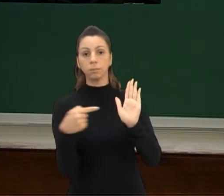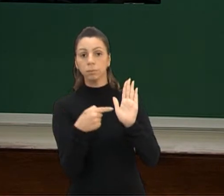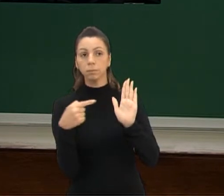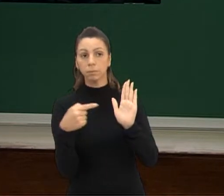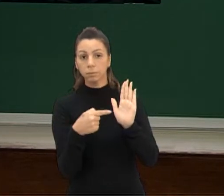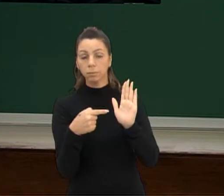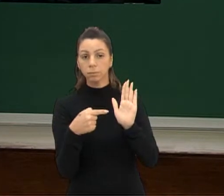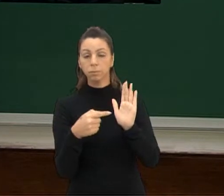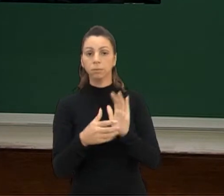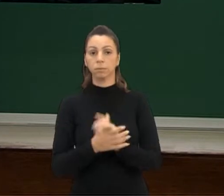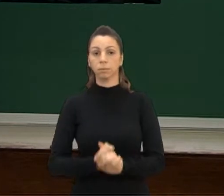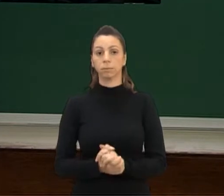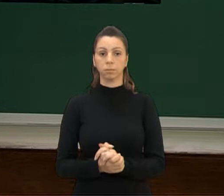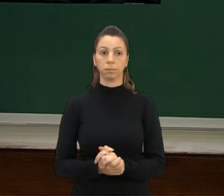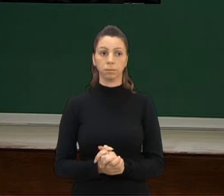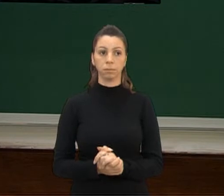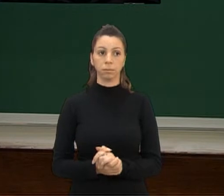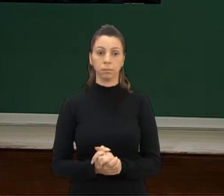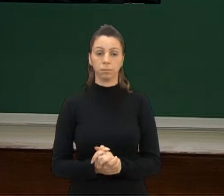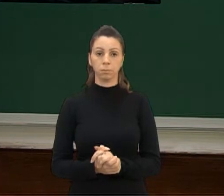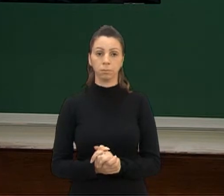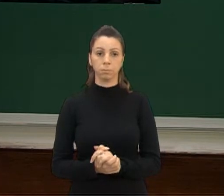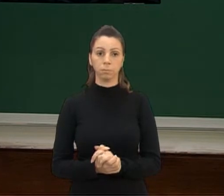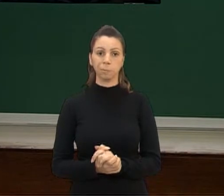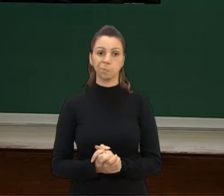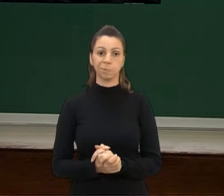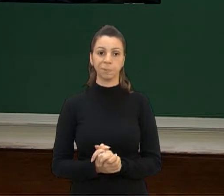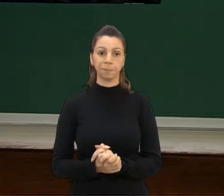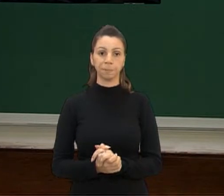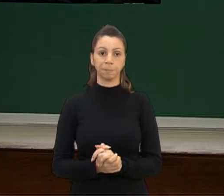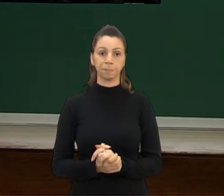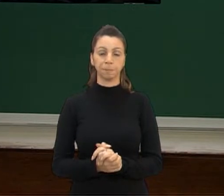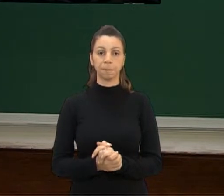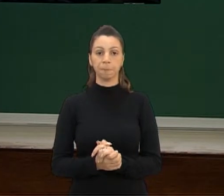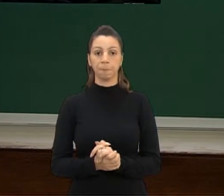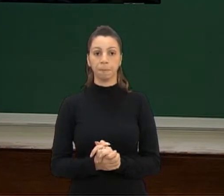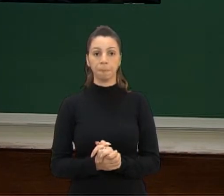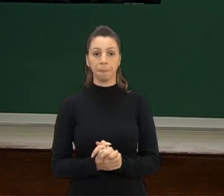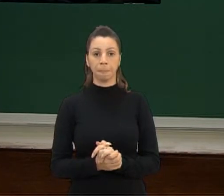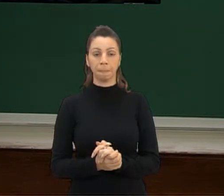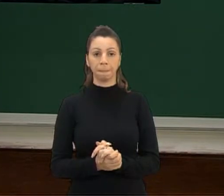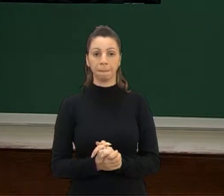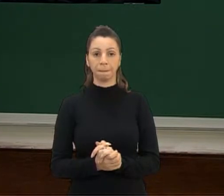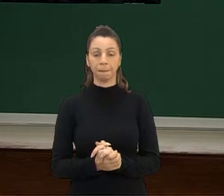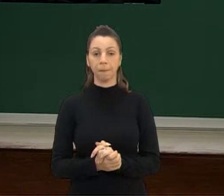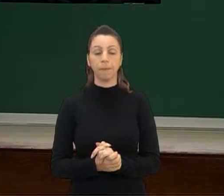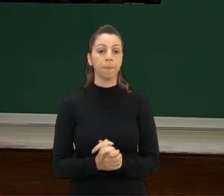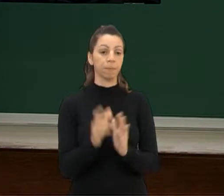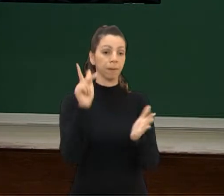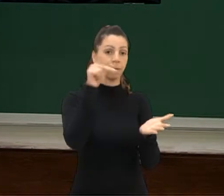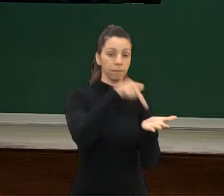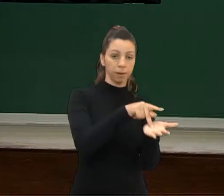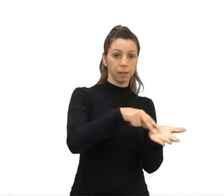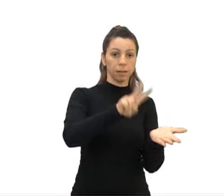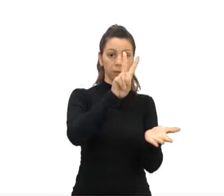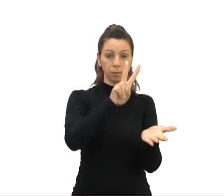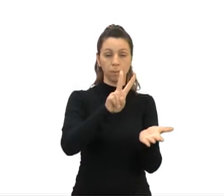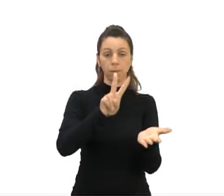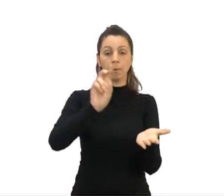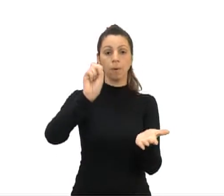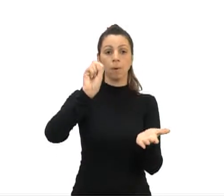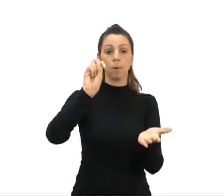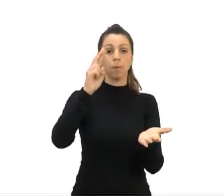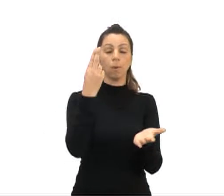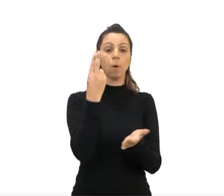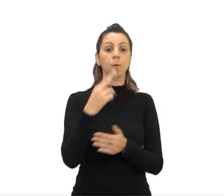com UB ou com F. Converse, conteste, responda com V ou F de verdadeiro ou falso. De que